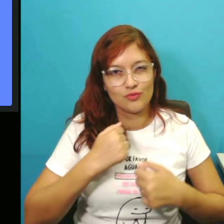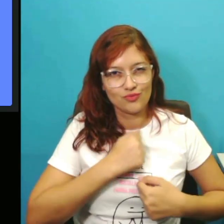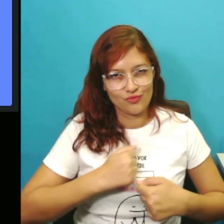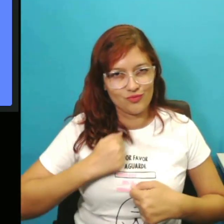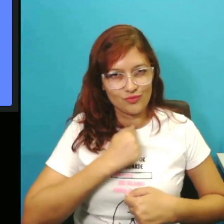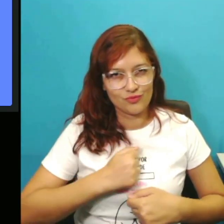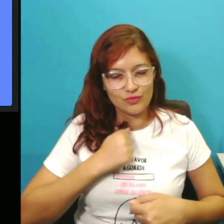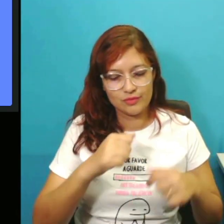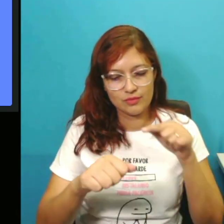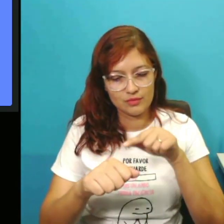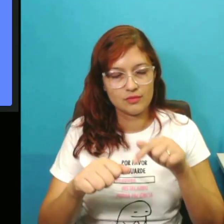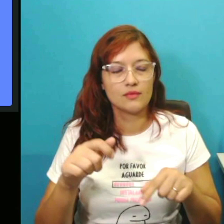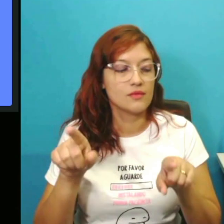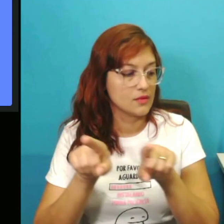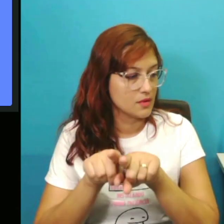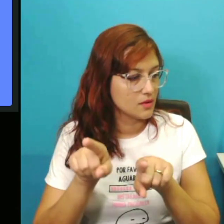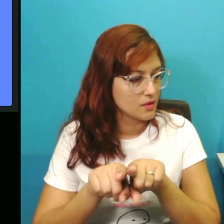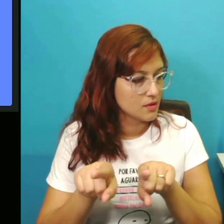sabão ou sabonete